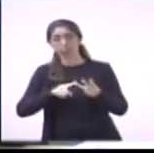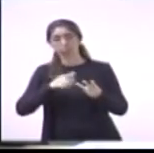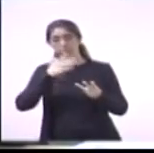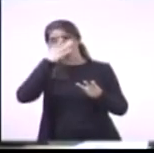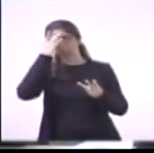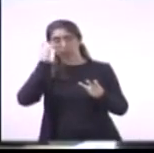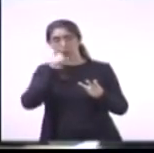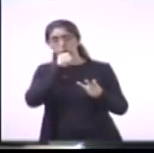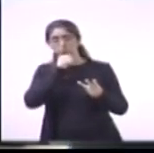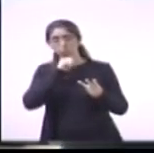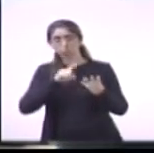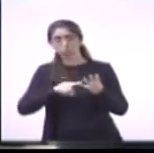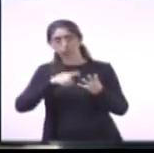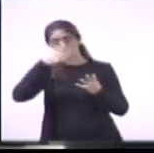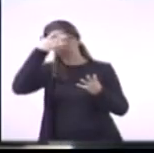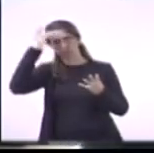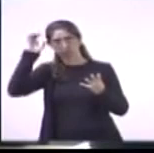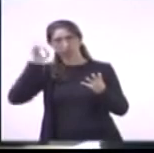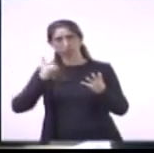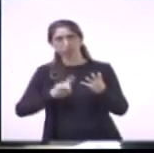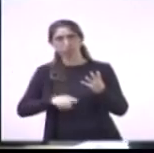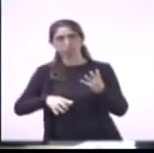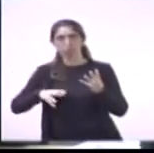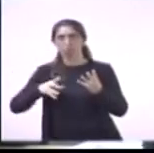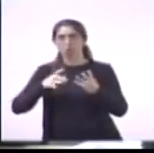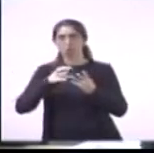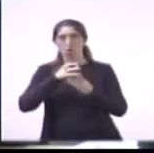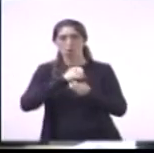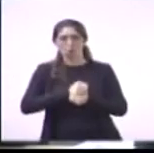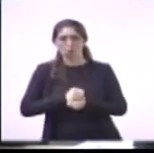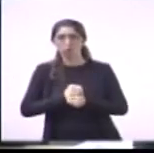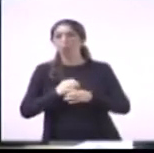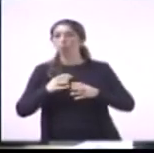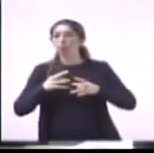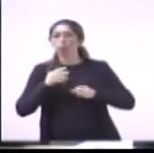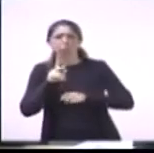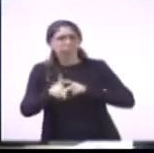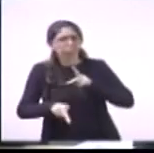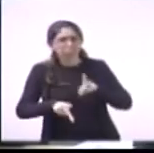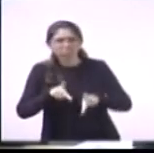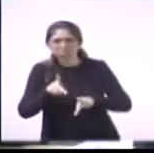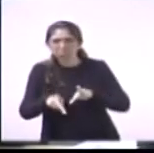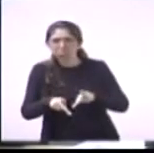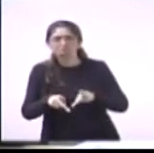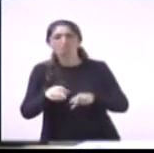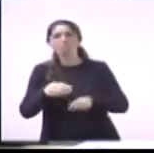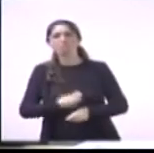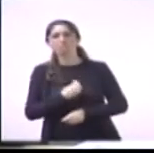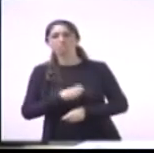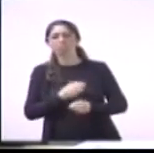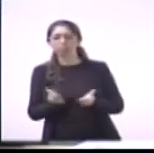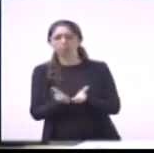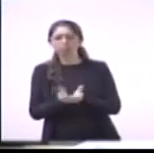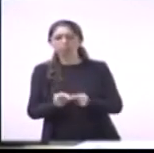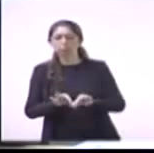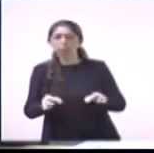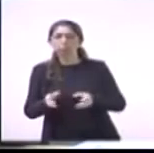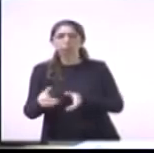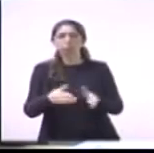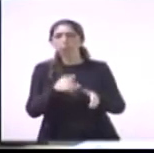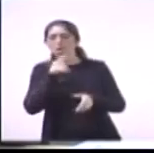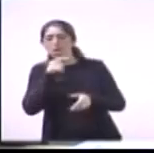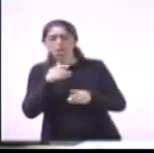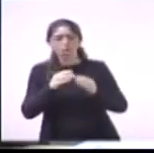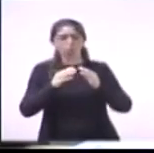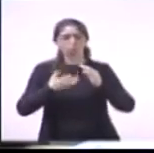pessoa idosa, da pessoa com deficiência, das populações ribeirinhas, dos trabalhadores, das